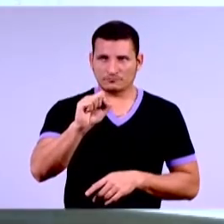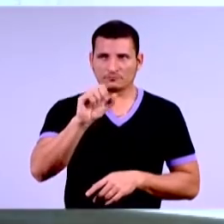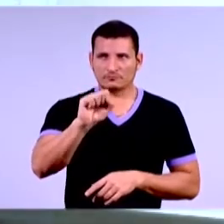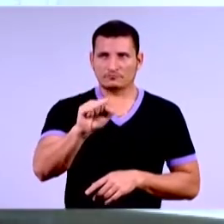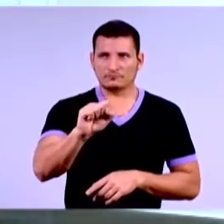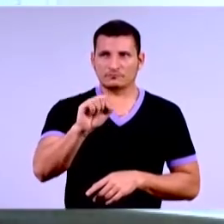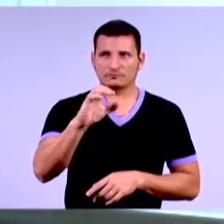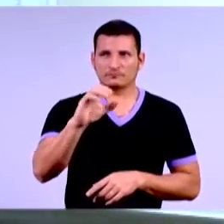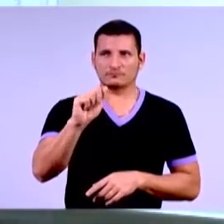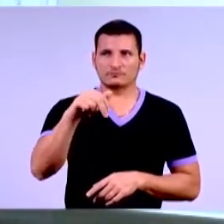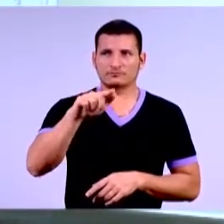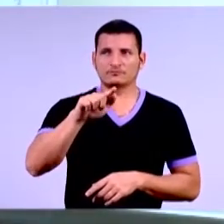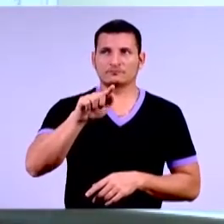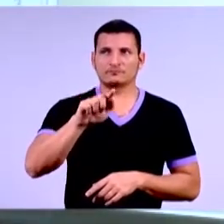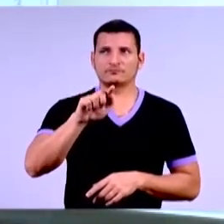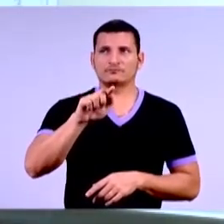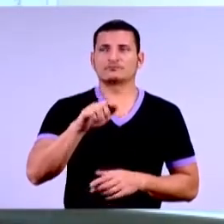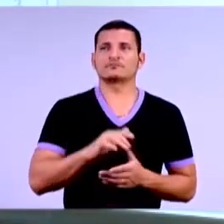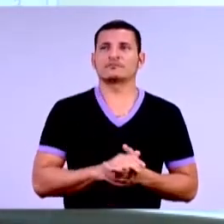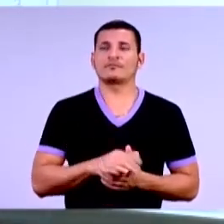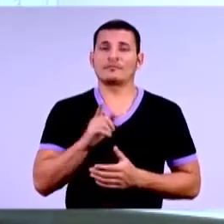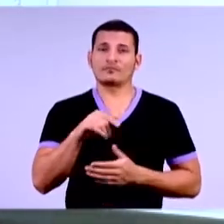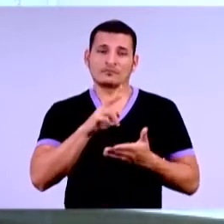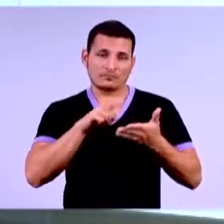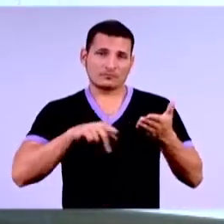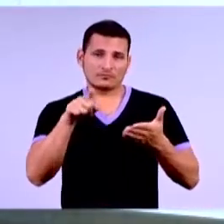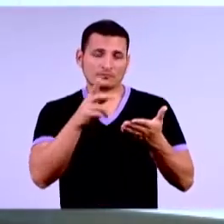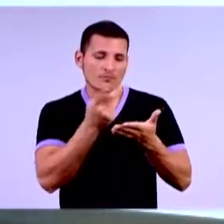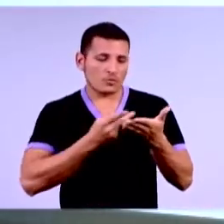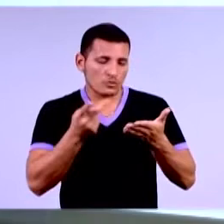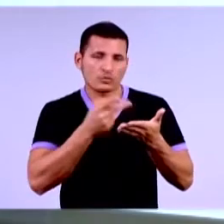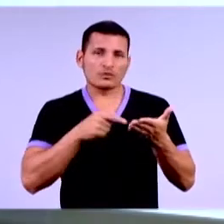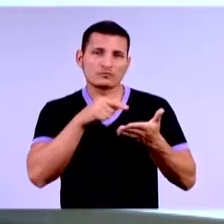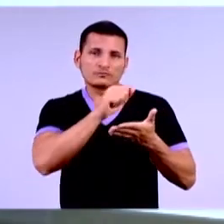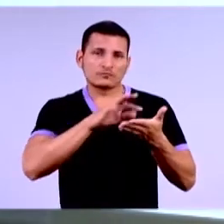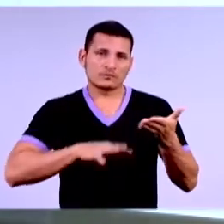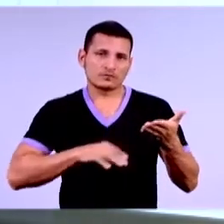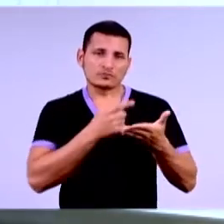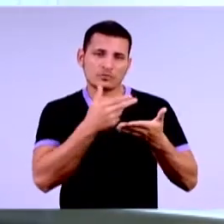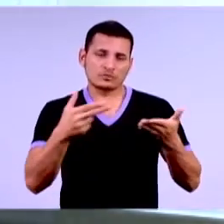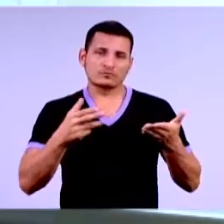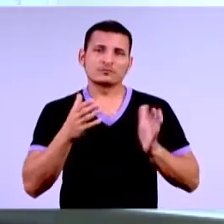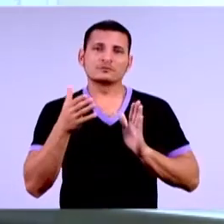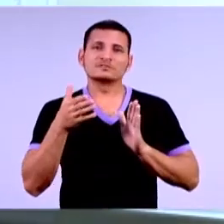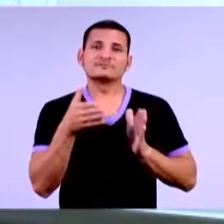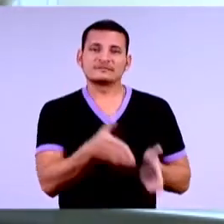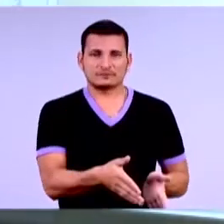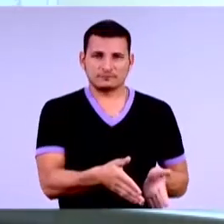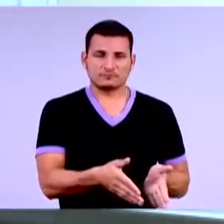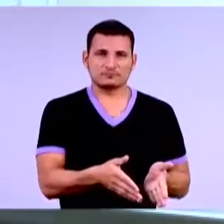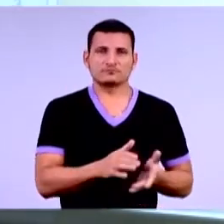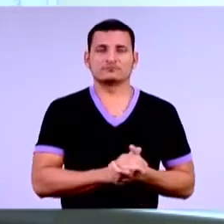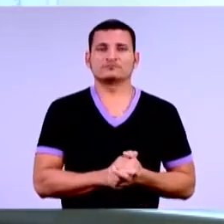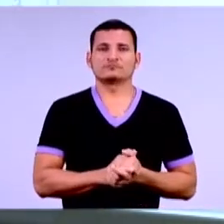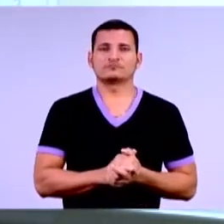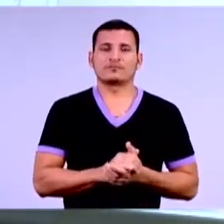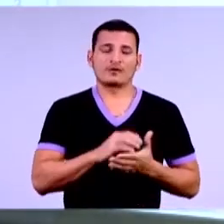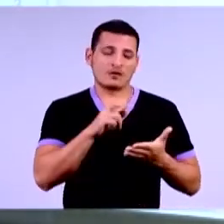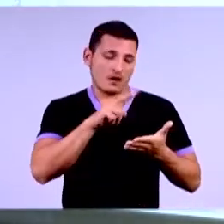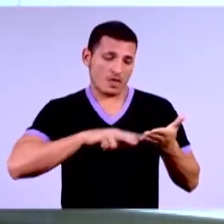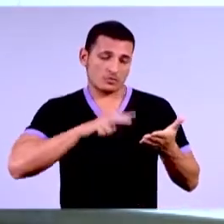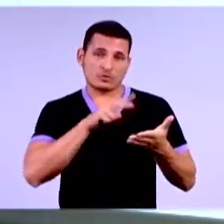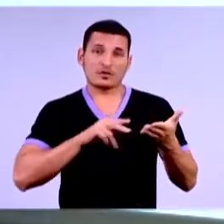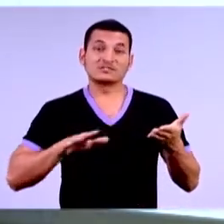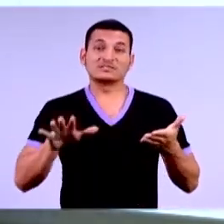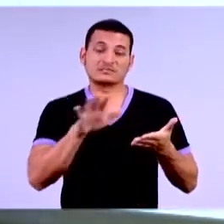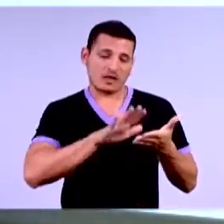faz procurando pontos específicos para responder alguma coisa no texto ele diz que nem a leitura geral ou seja se a primeira